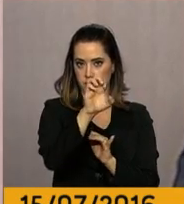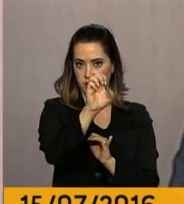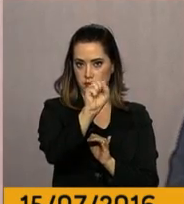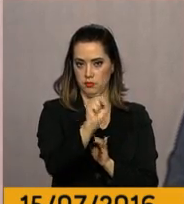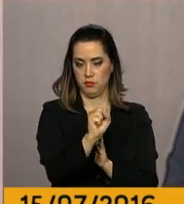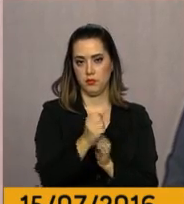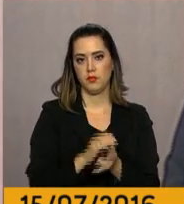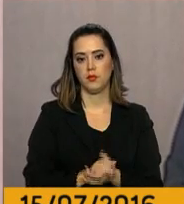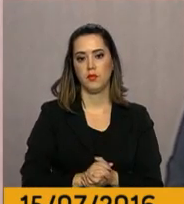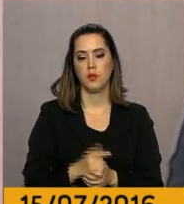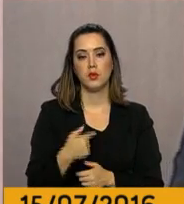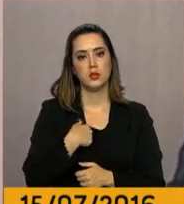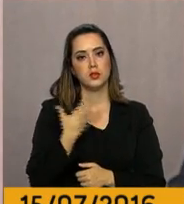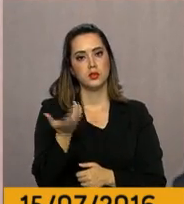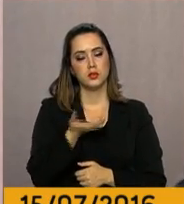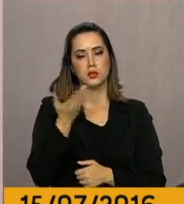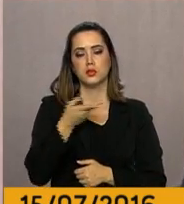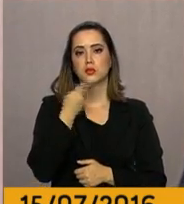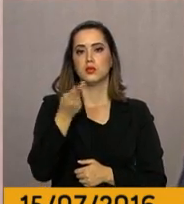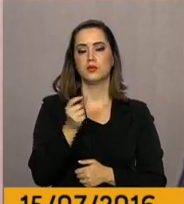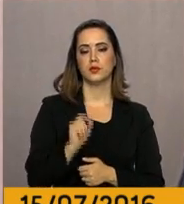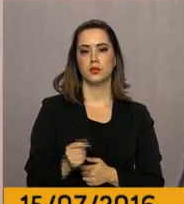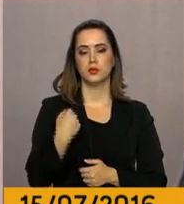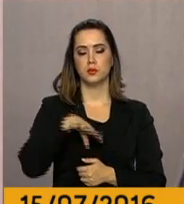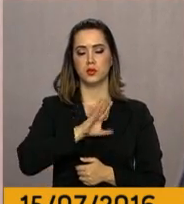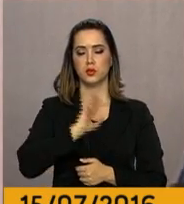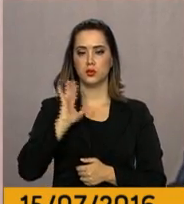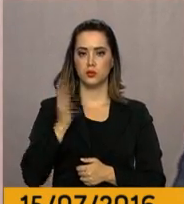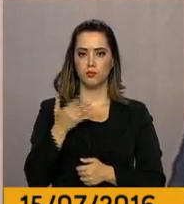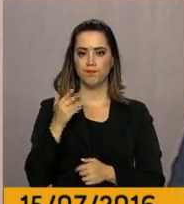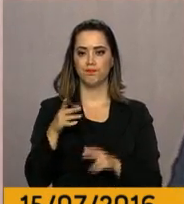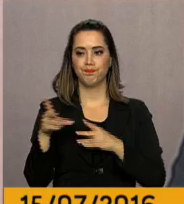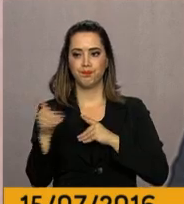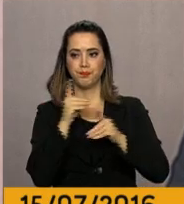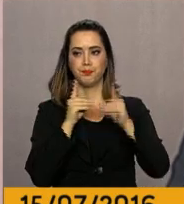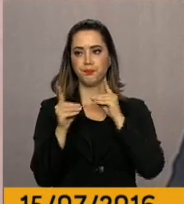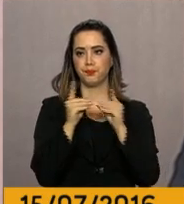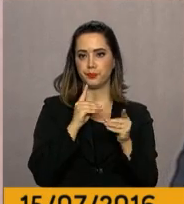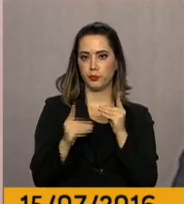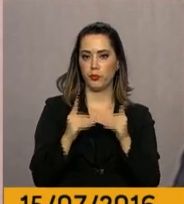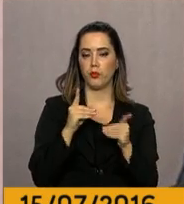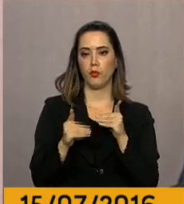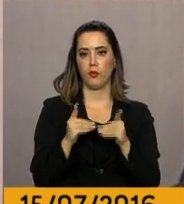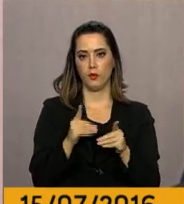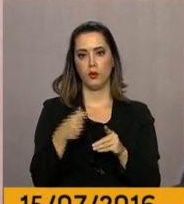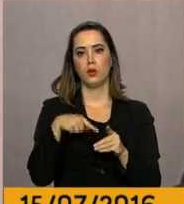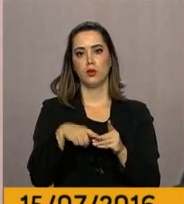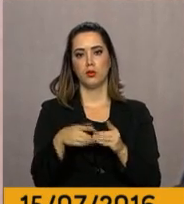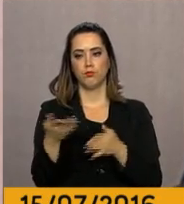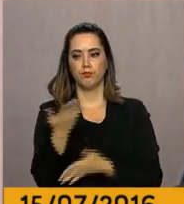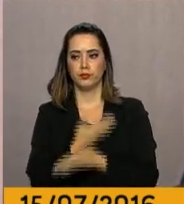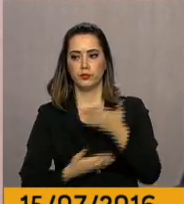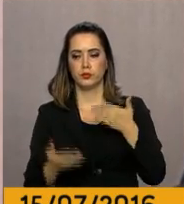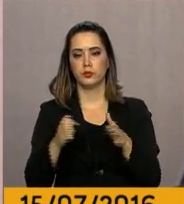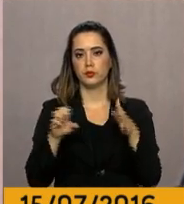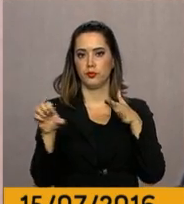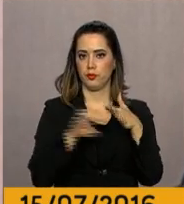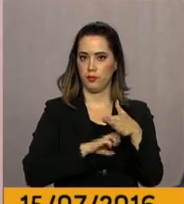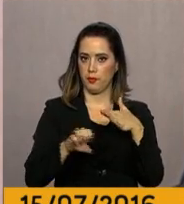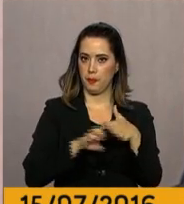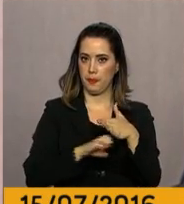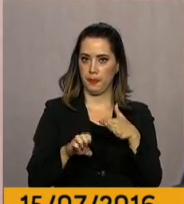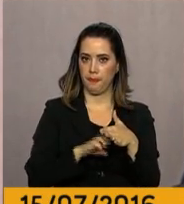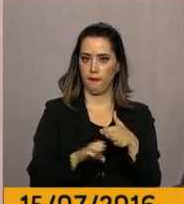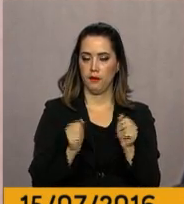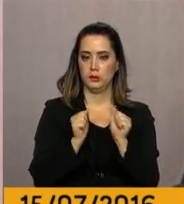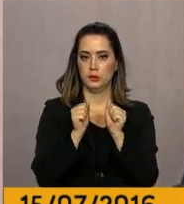que nós já inauguramos um processo de discussão envolvendo as instituições privadas de ensino,